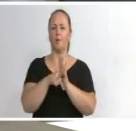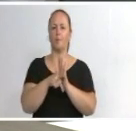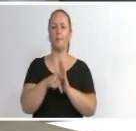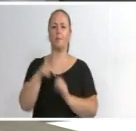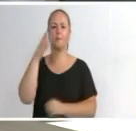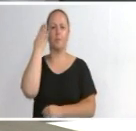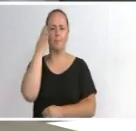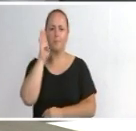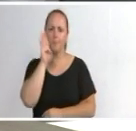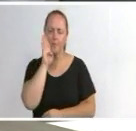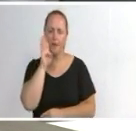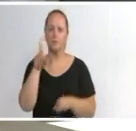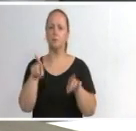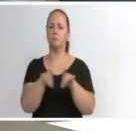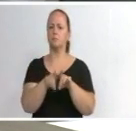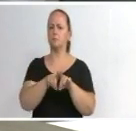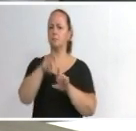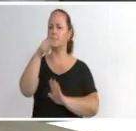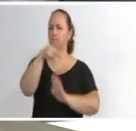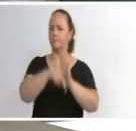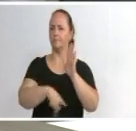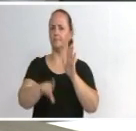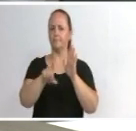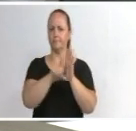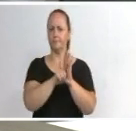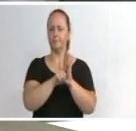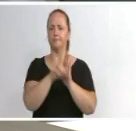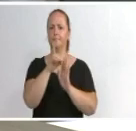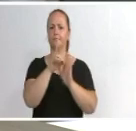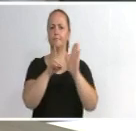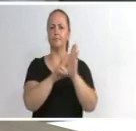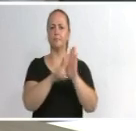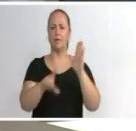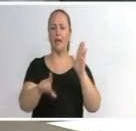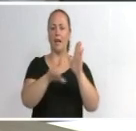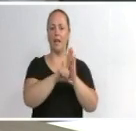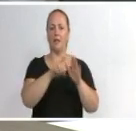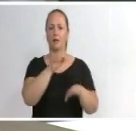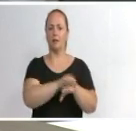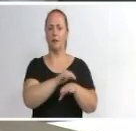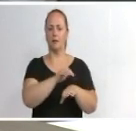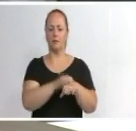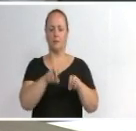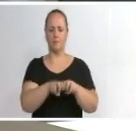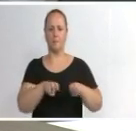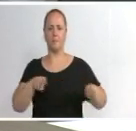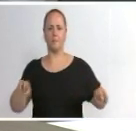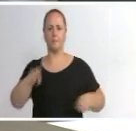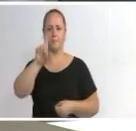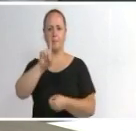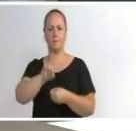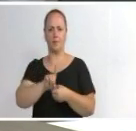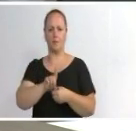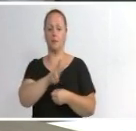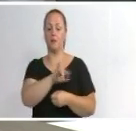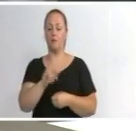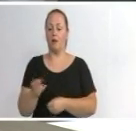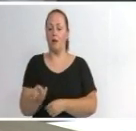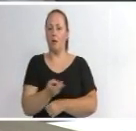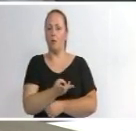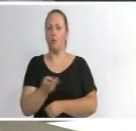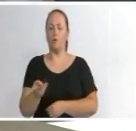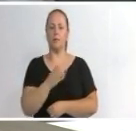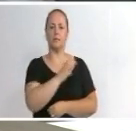Tribes e projeto de decreto legislativo de autoria da mesa diretora. Ambos processarem a